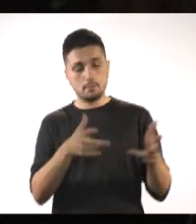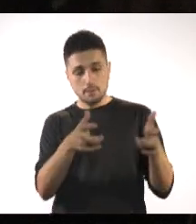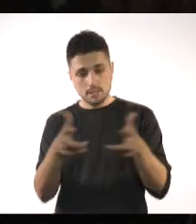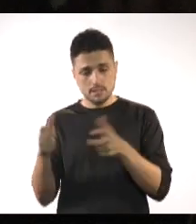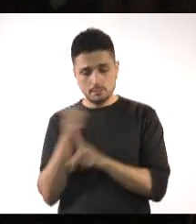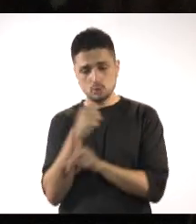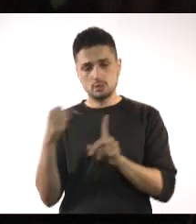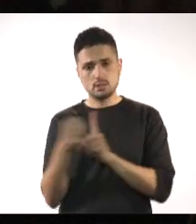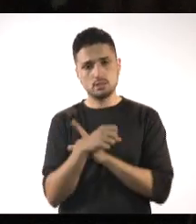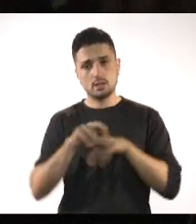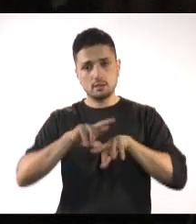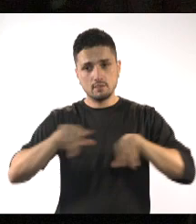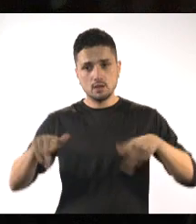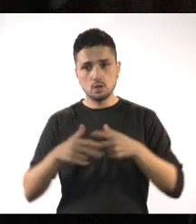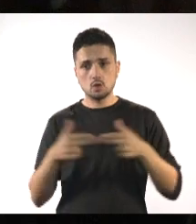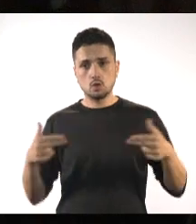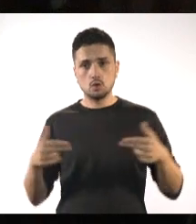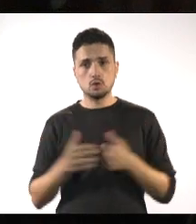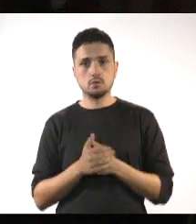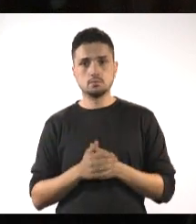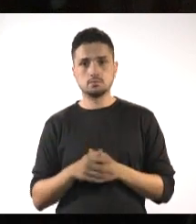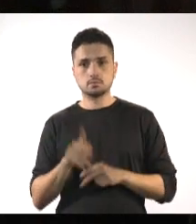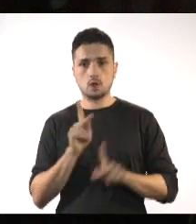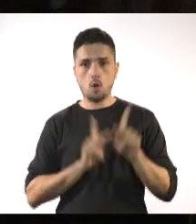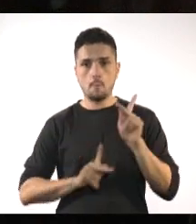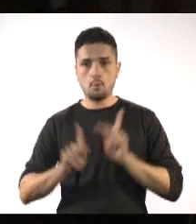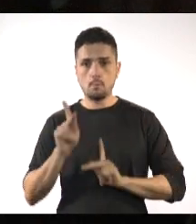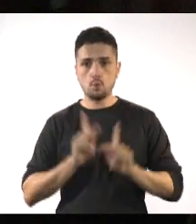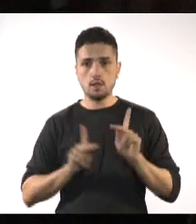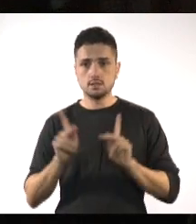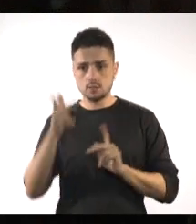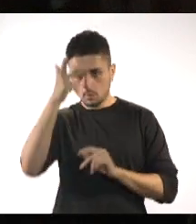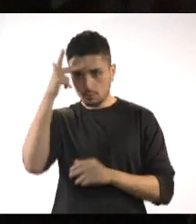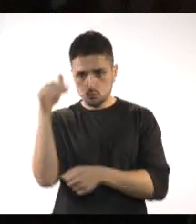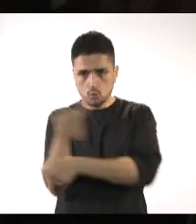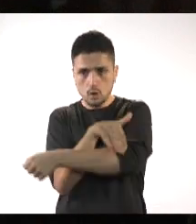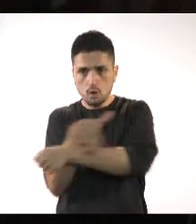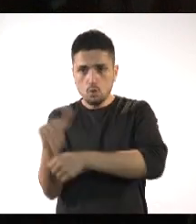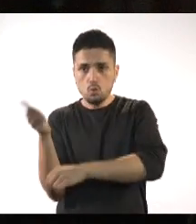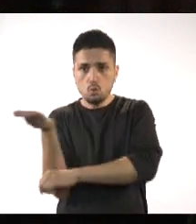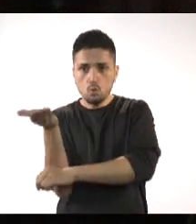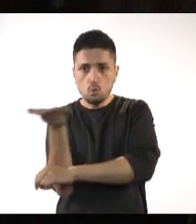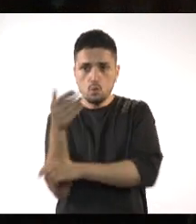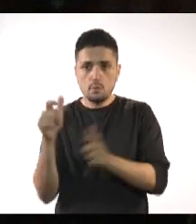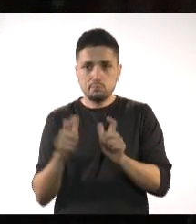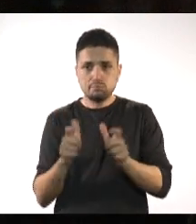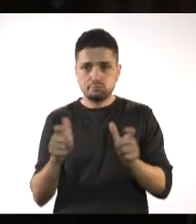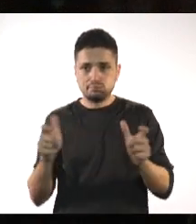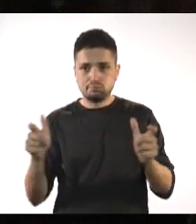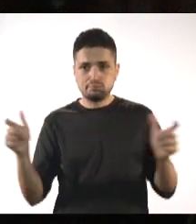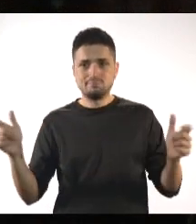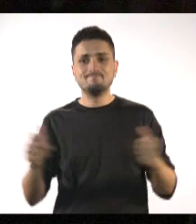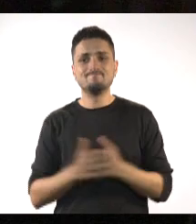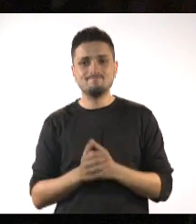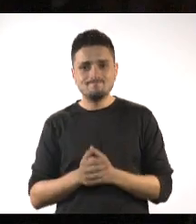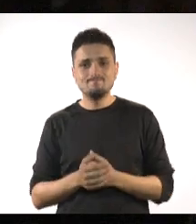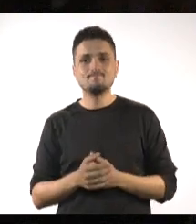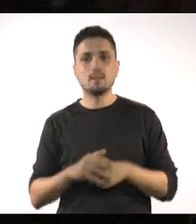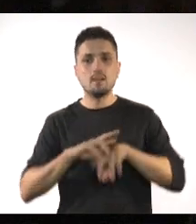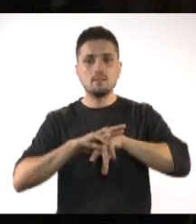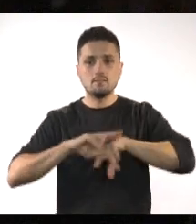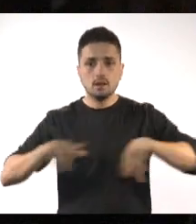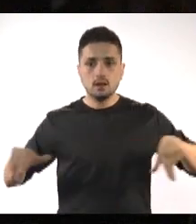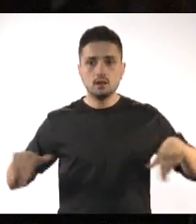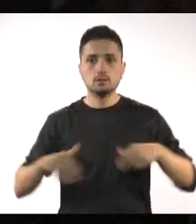o crescimento da população em situação de rua, enfim, são várias as situações, várias as realidades que